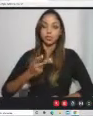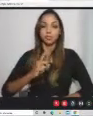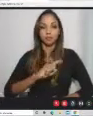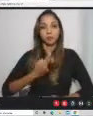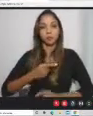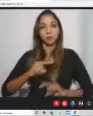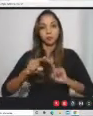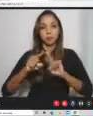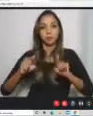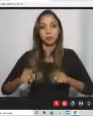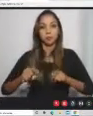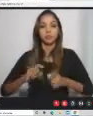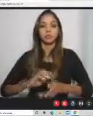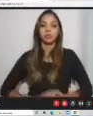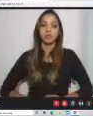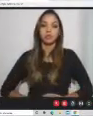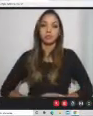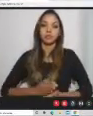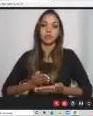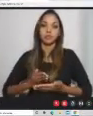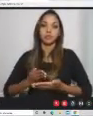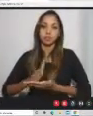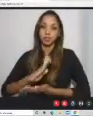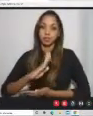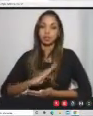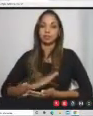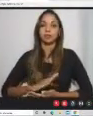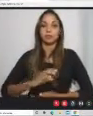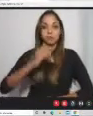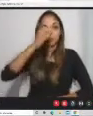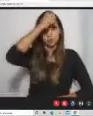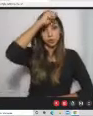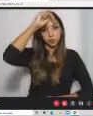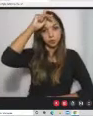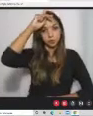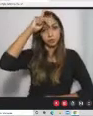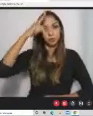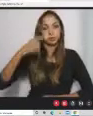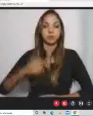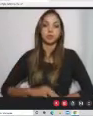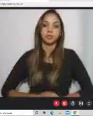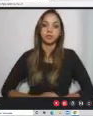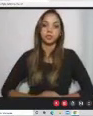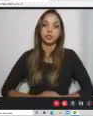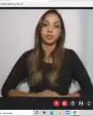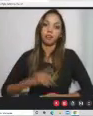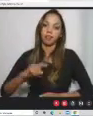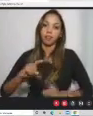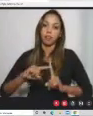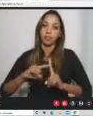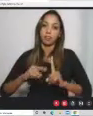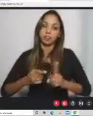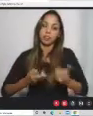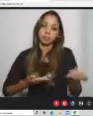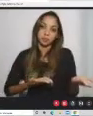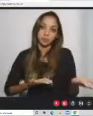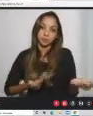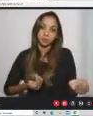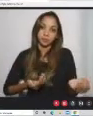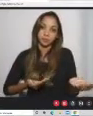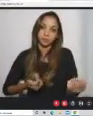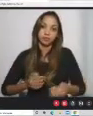que foi sancionado pelo prefeito municipal, que é a gravidez na adolescência. Um